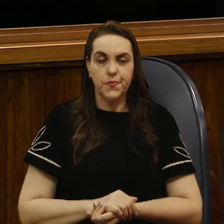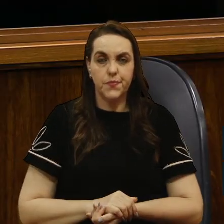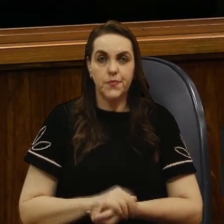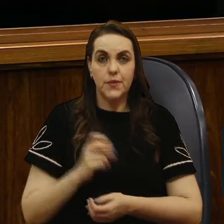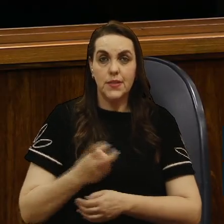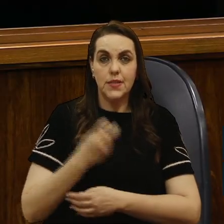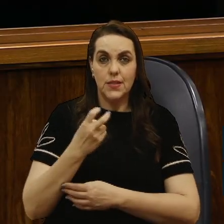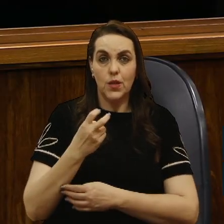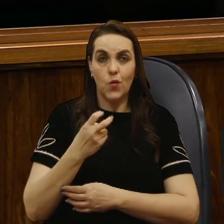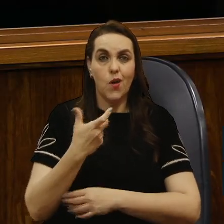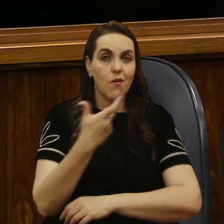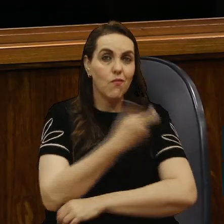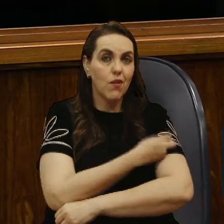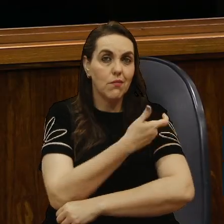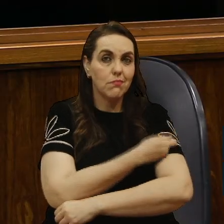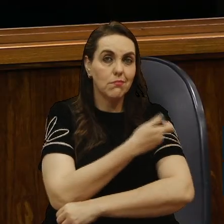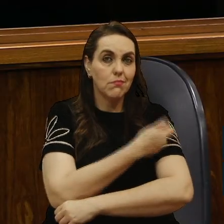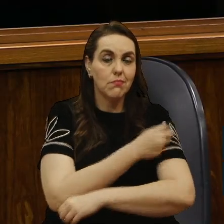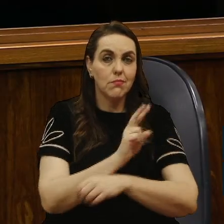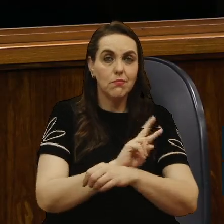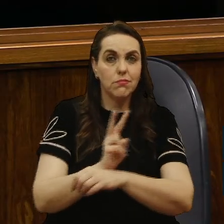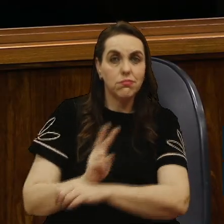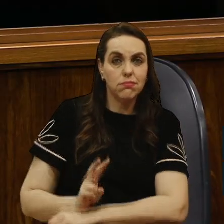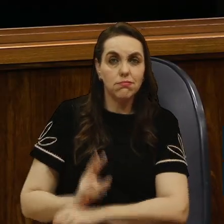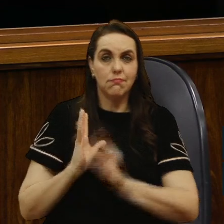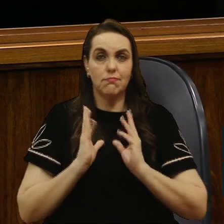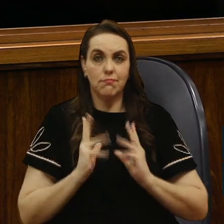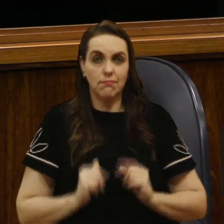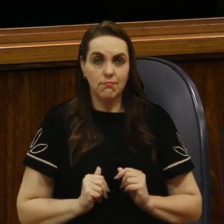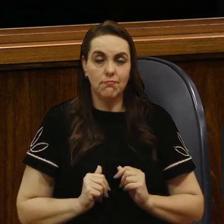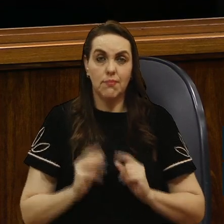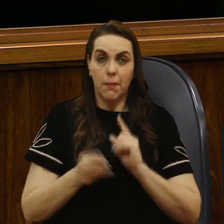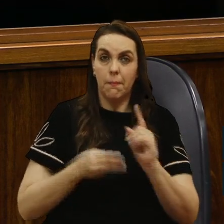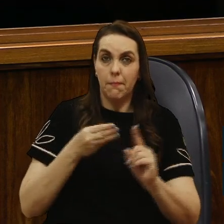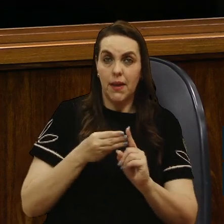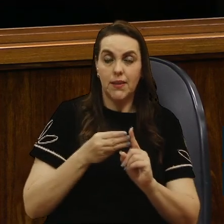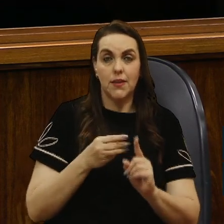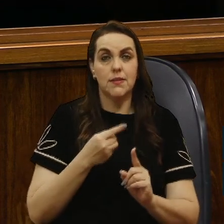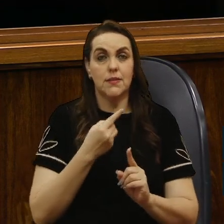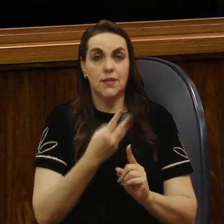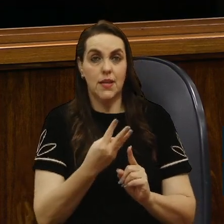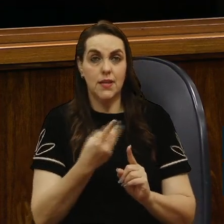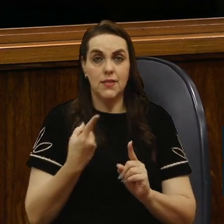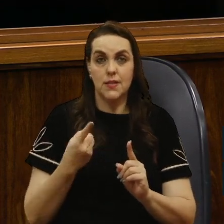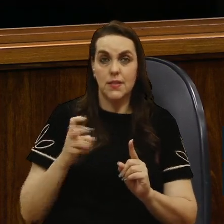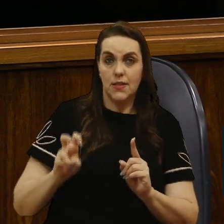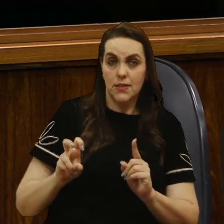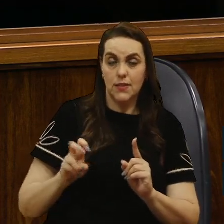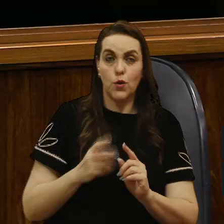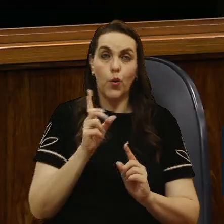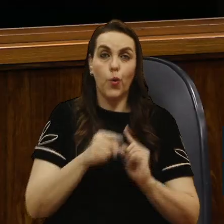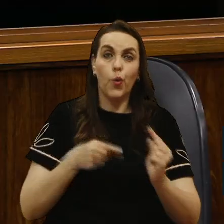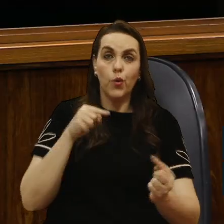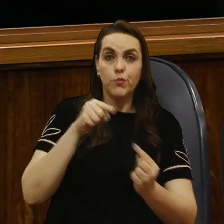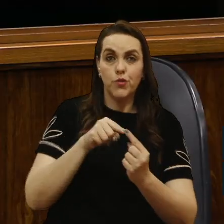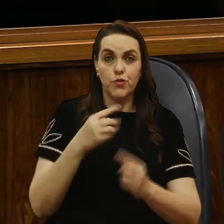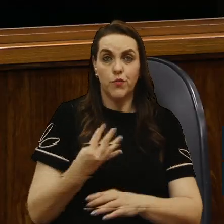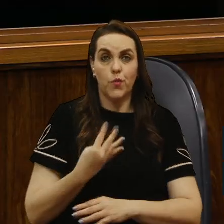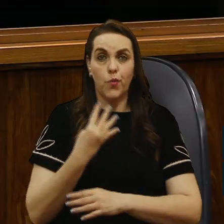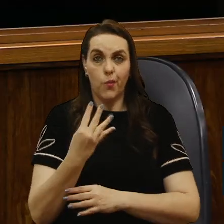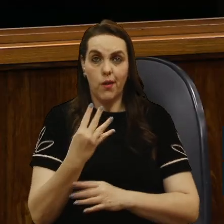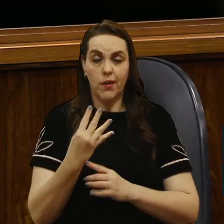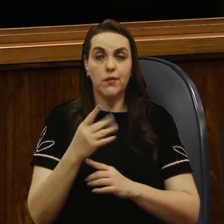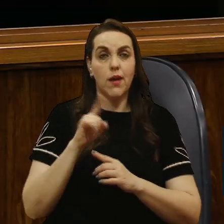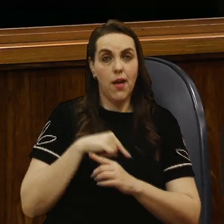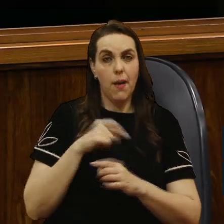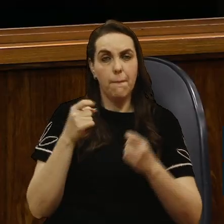ações de vacinação e vigilância sanitária, metas 13 e 15. considerando que o objetivo 4